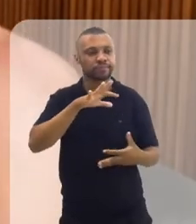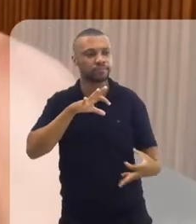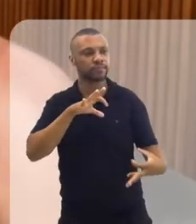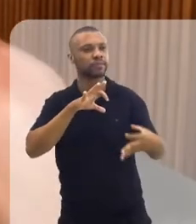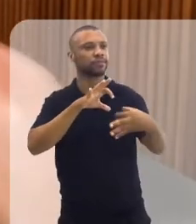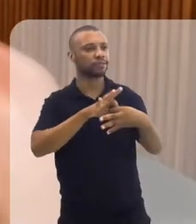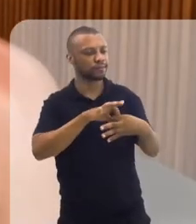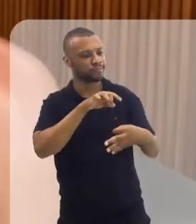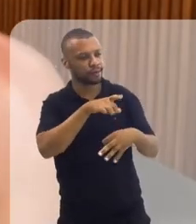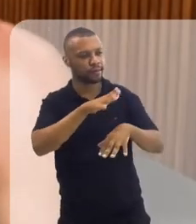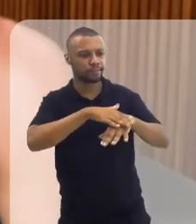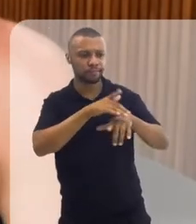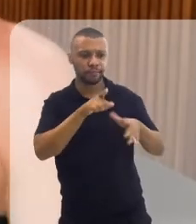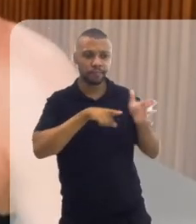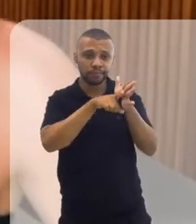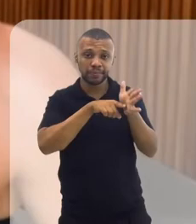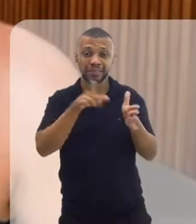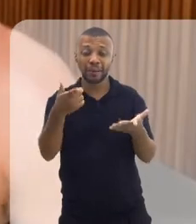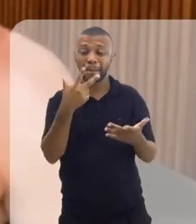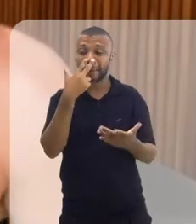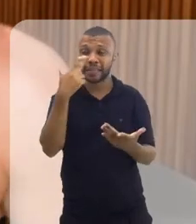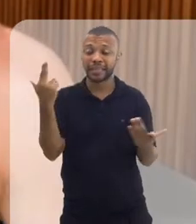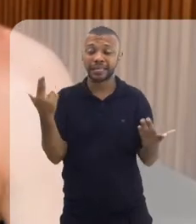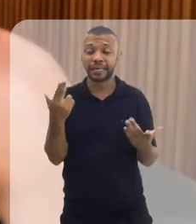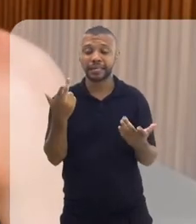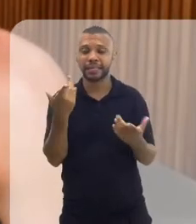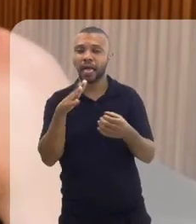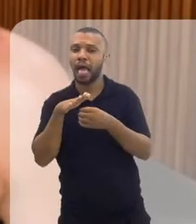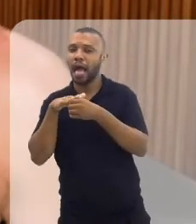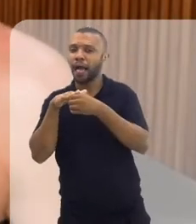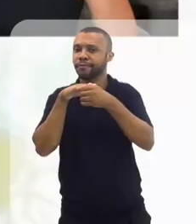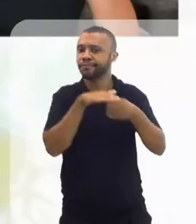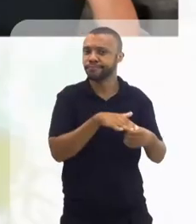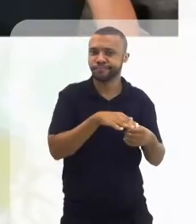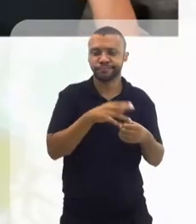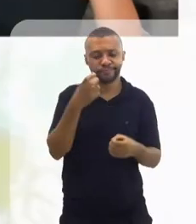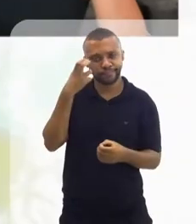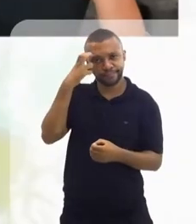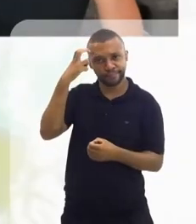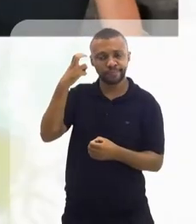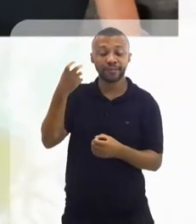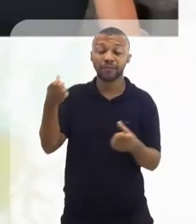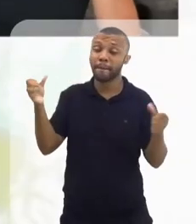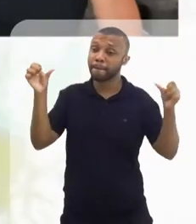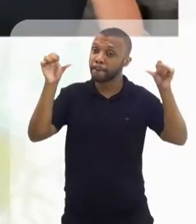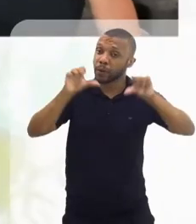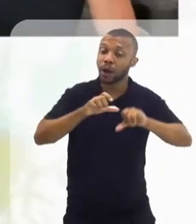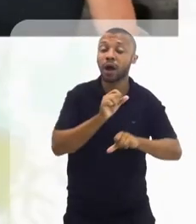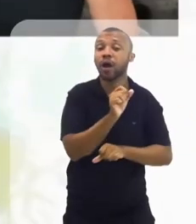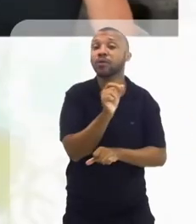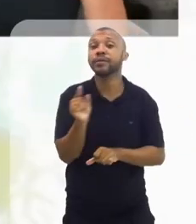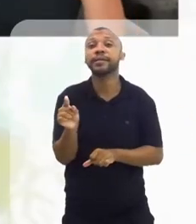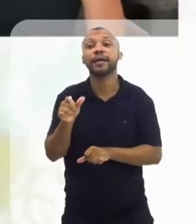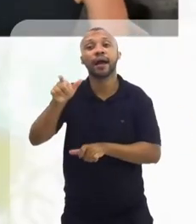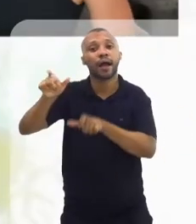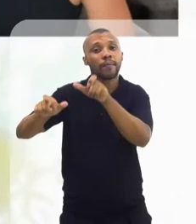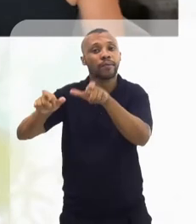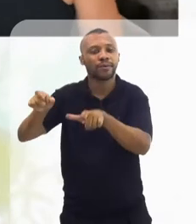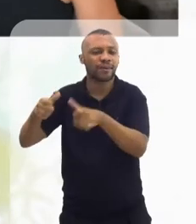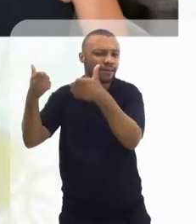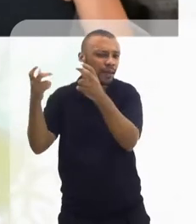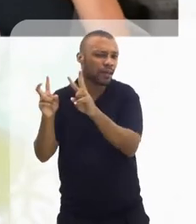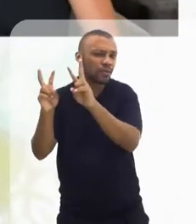fez parte disso." Então, esse boicote intelectual sempre, na verdade, me machucou muito mais do que as